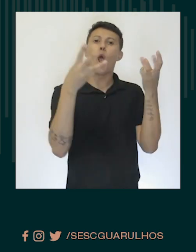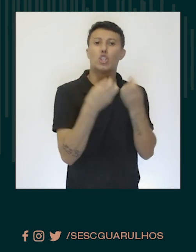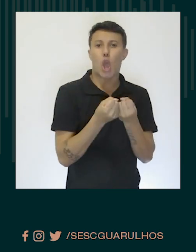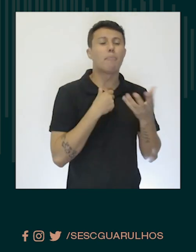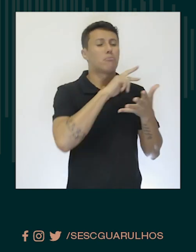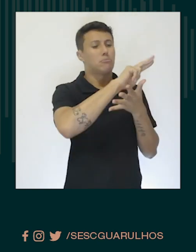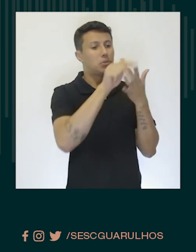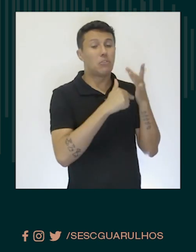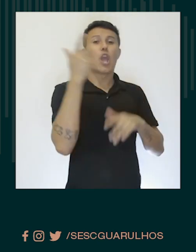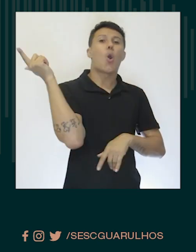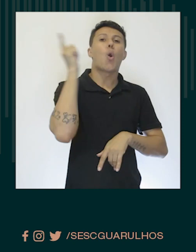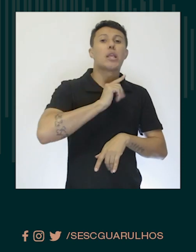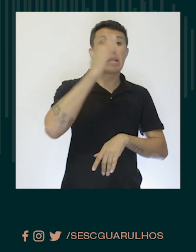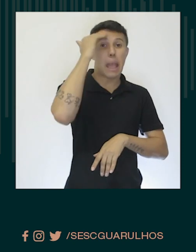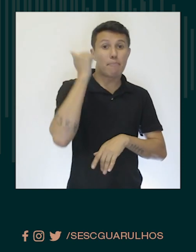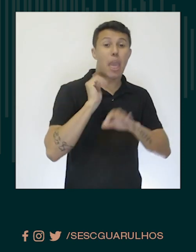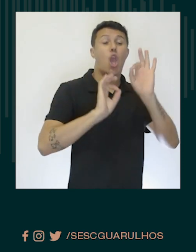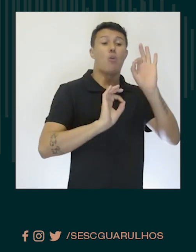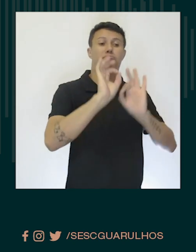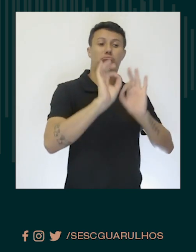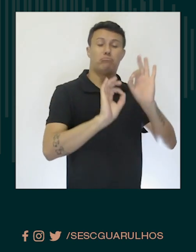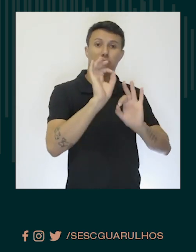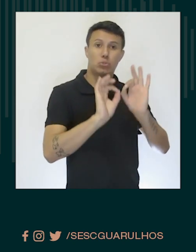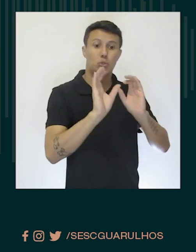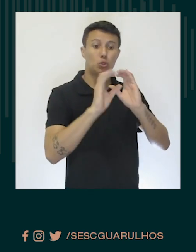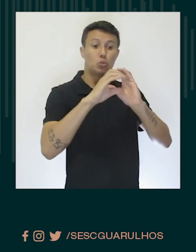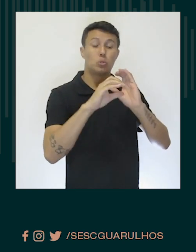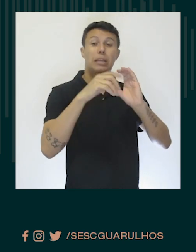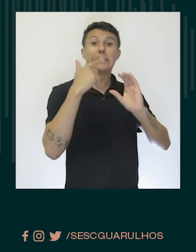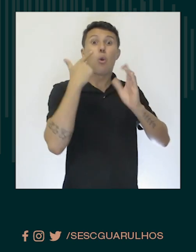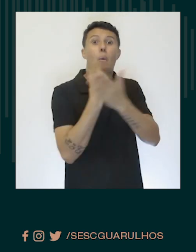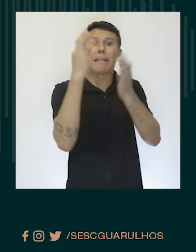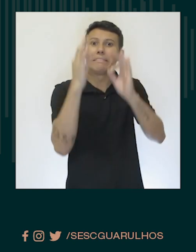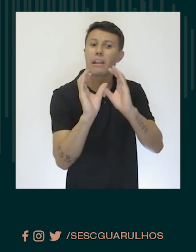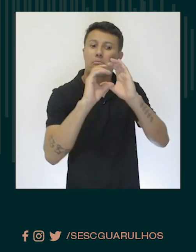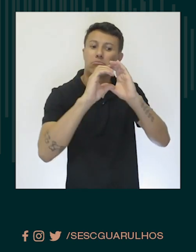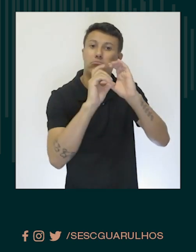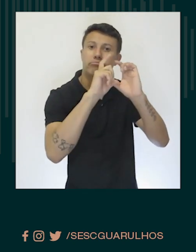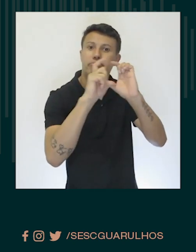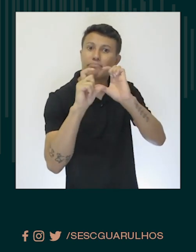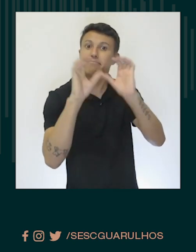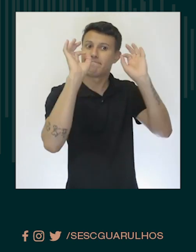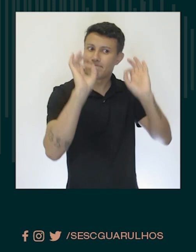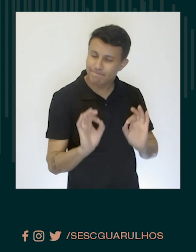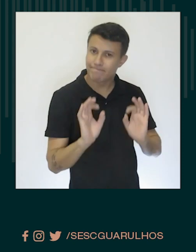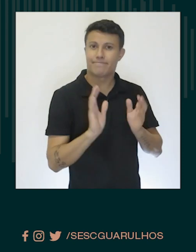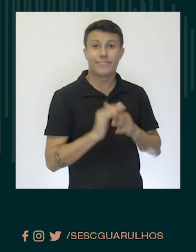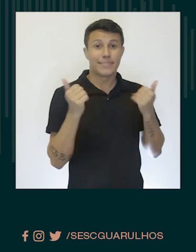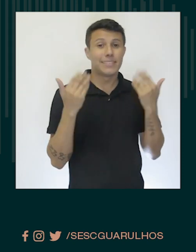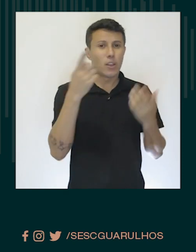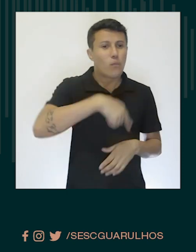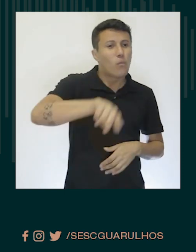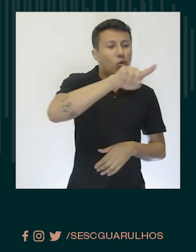depois você ir para a câmera certa, tá ligado? Para o investimento certo. E vocês comentam, você, Dani,